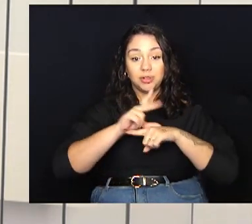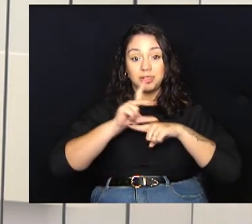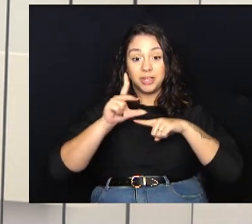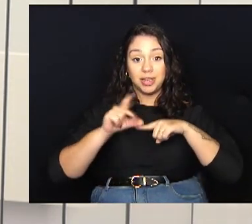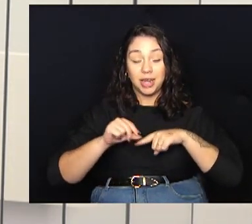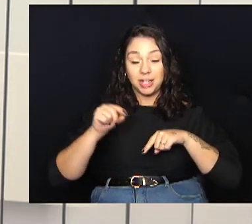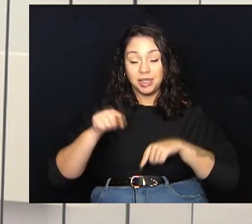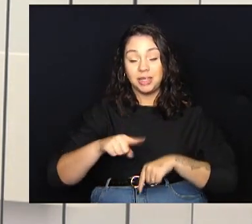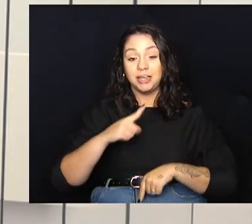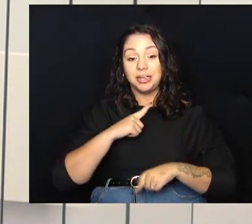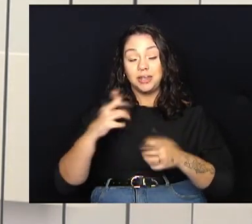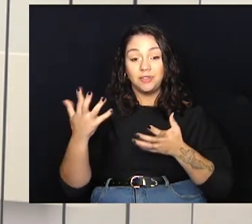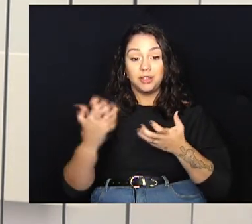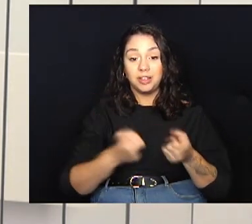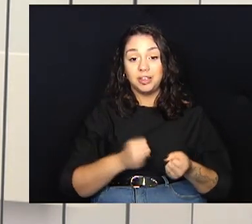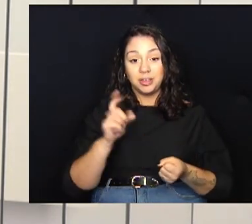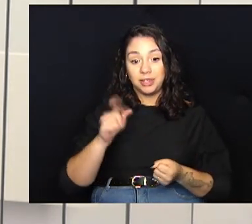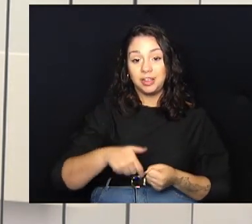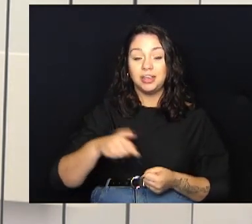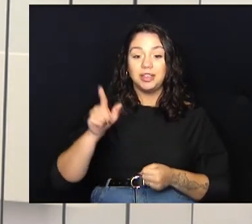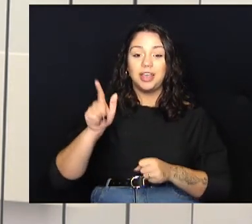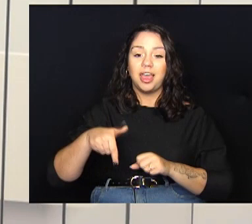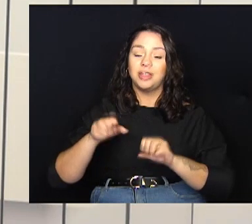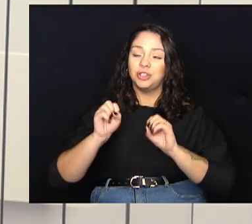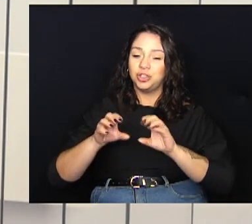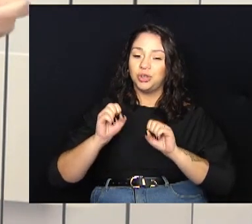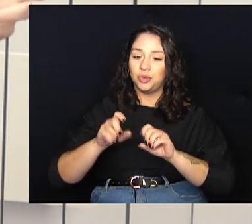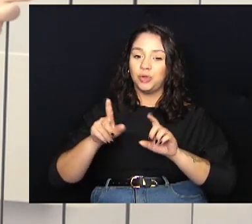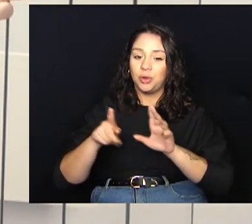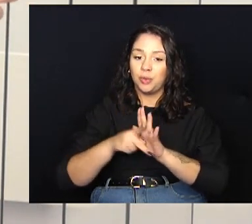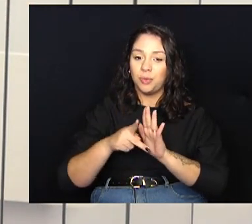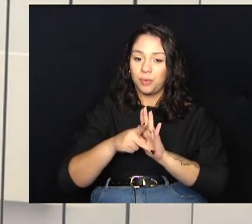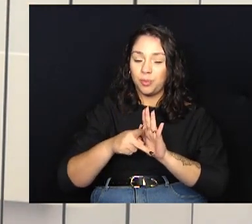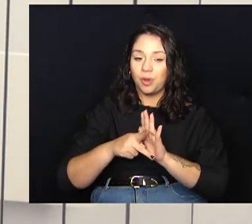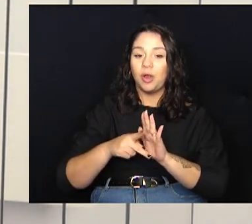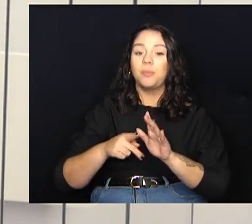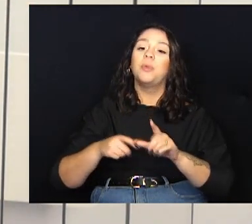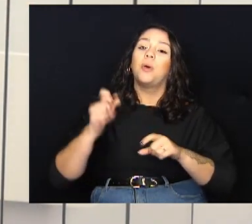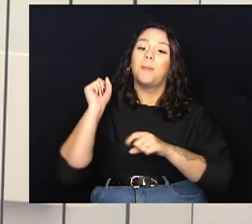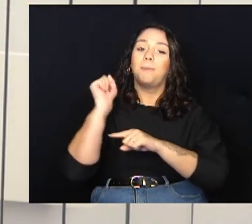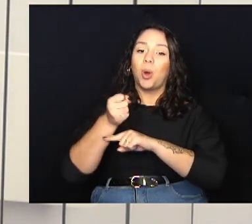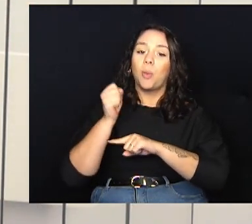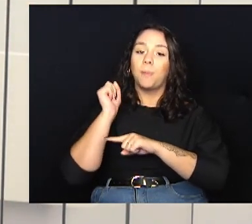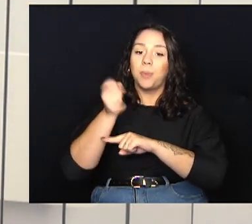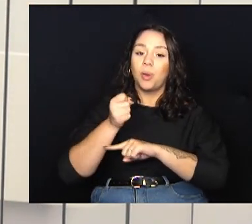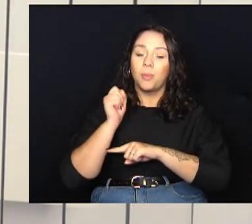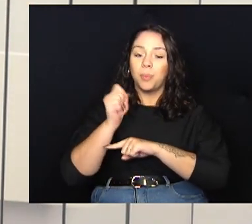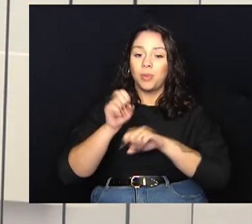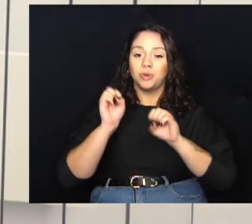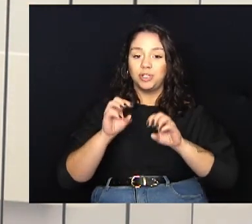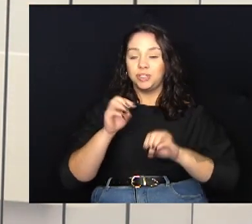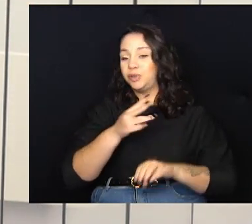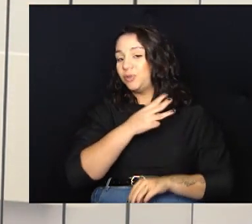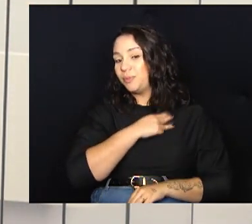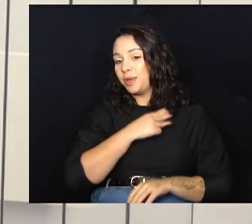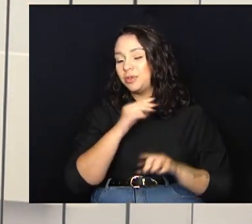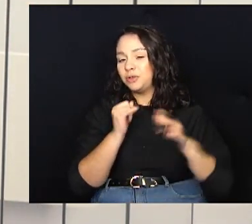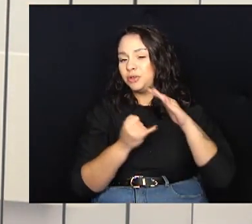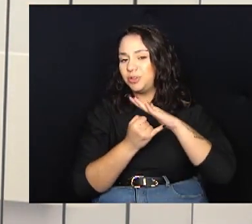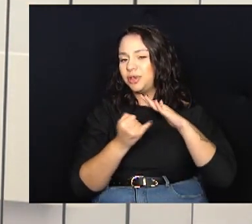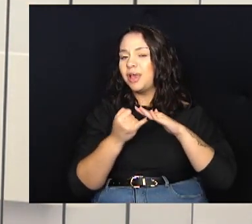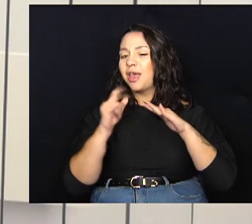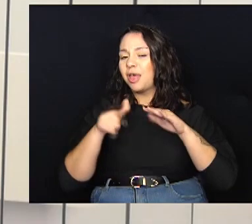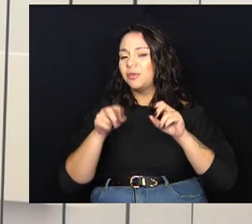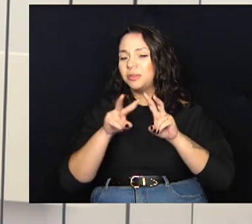recursos do Minecraft education edition para os alunos do ensino médio da instituição é um tema